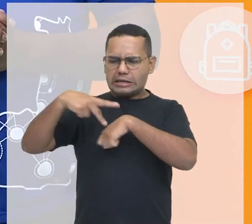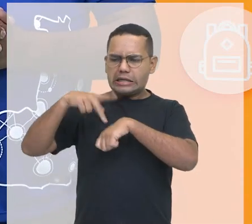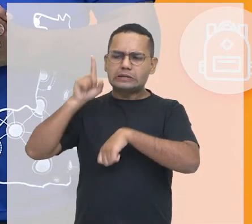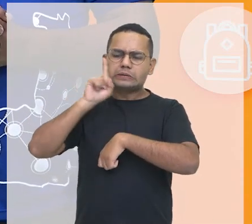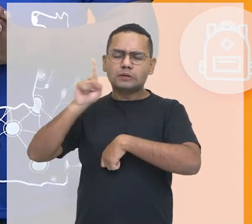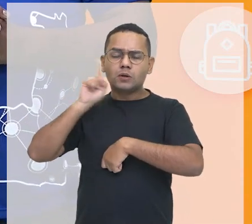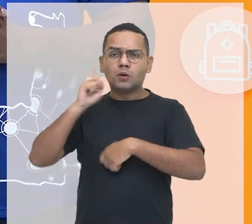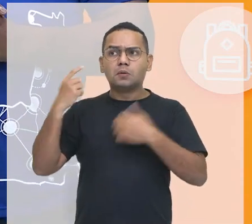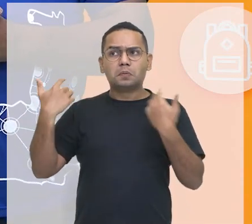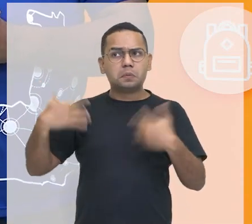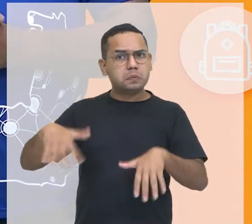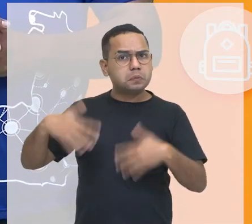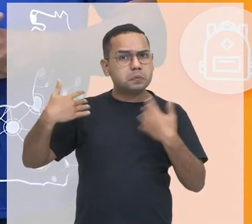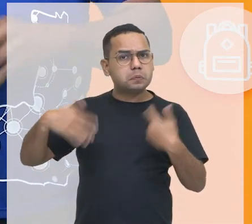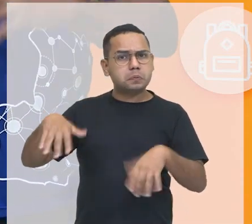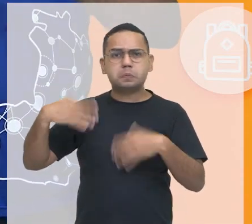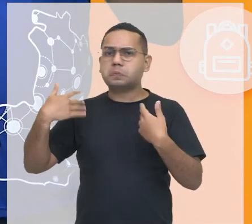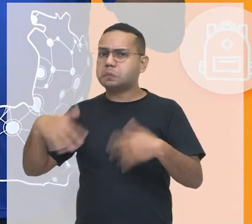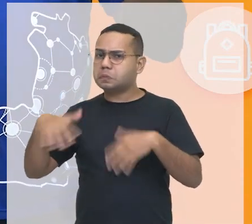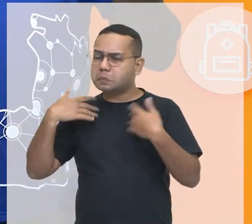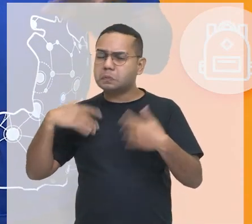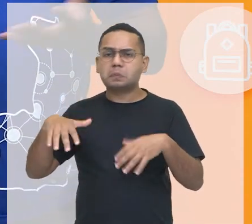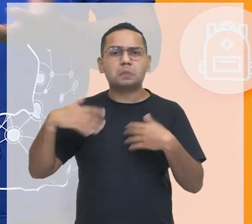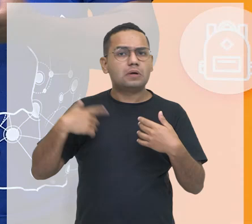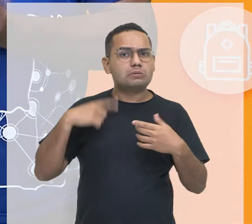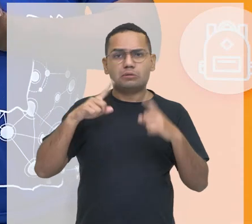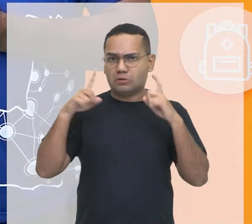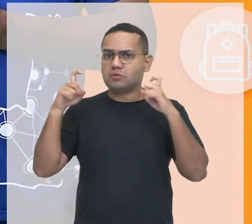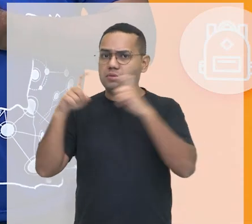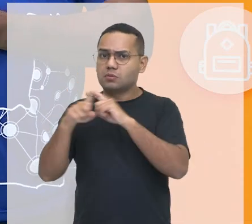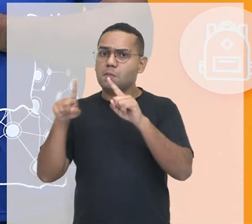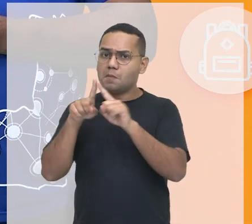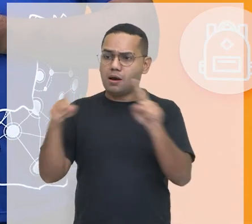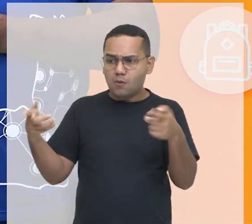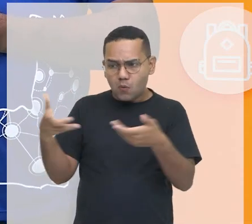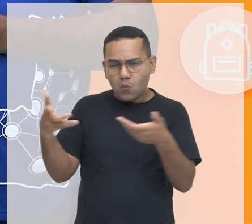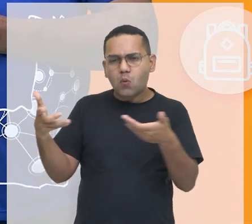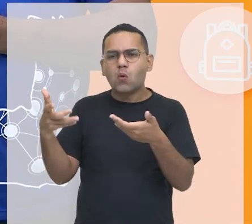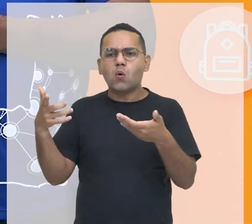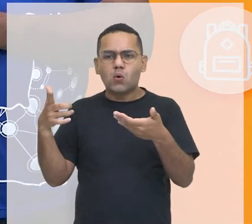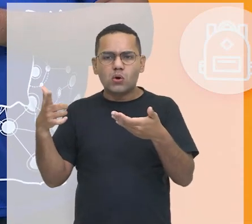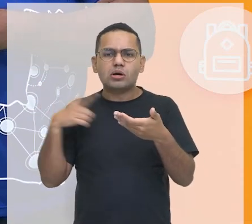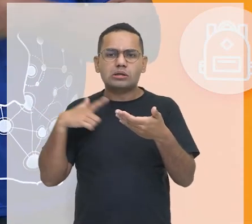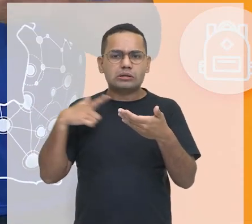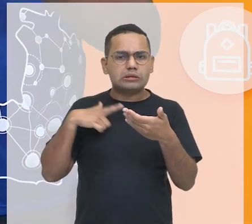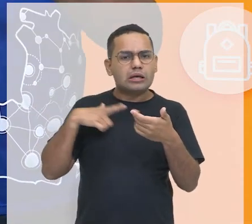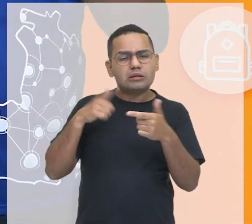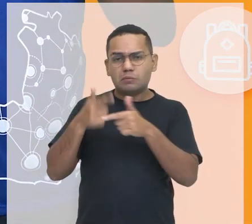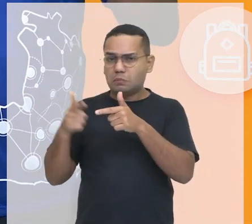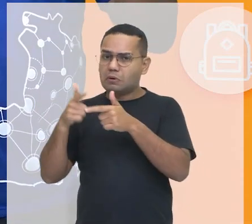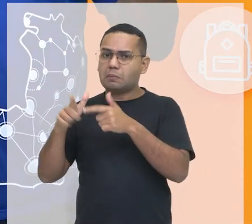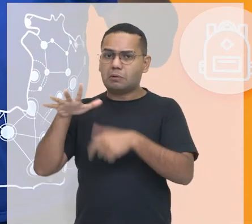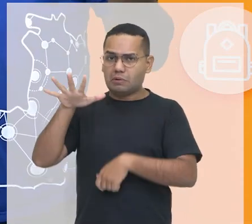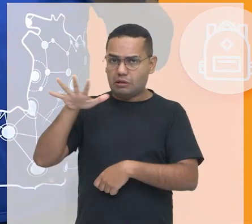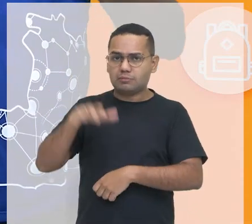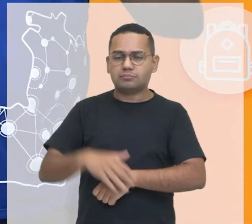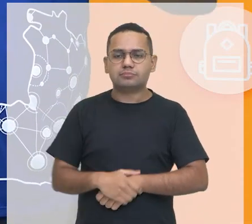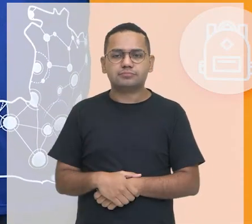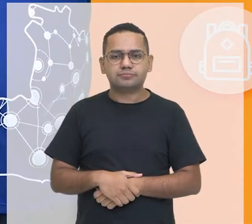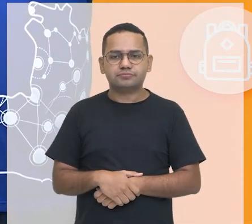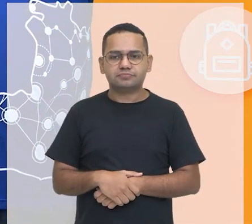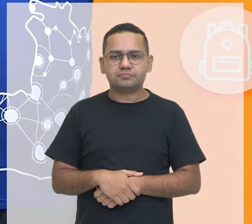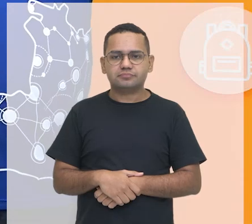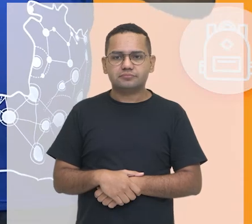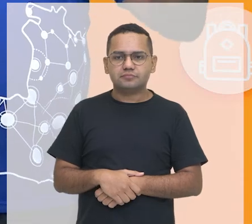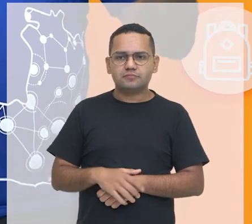superpotência, e hoje está vivendo uma crise profunda. Então lá dentro também A gente